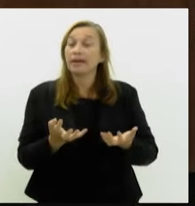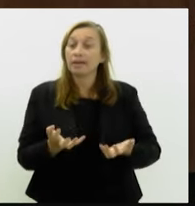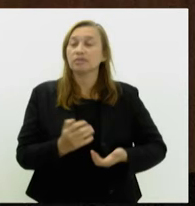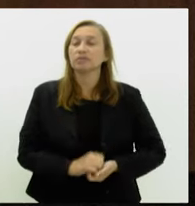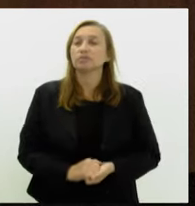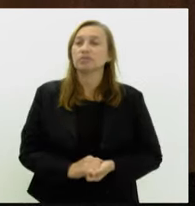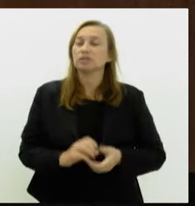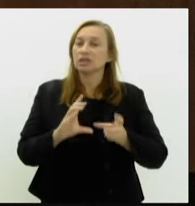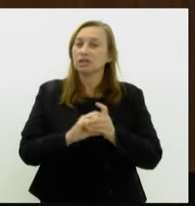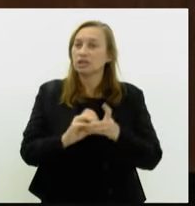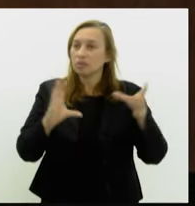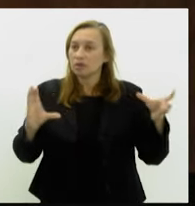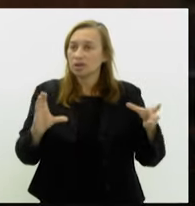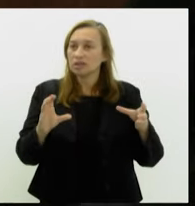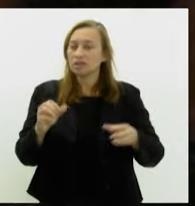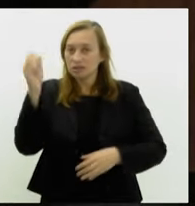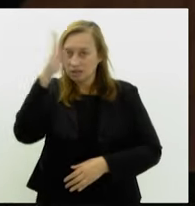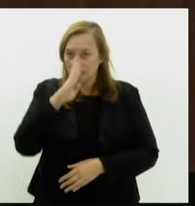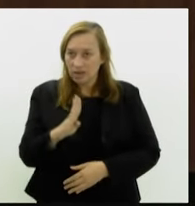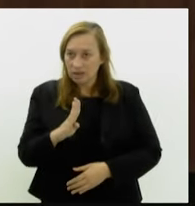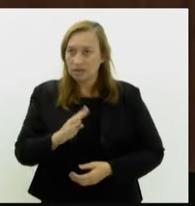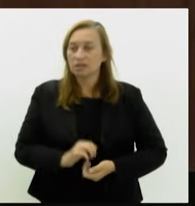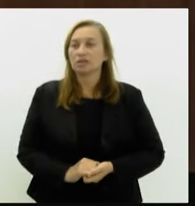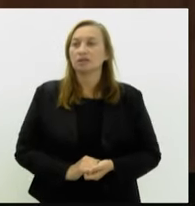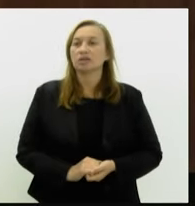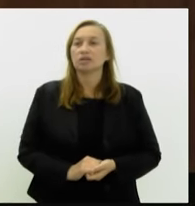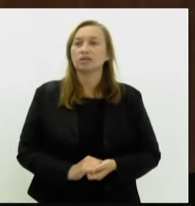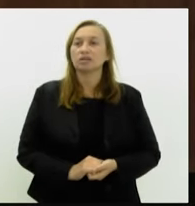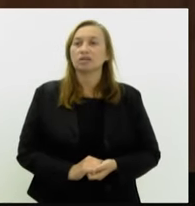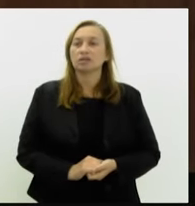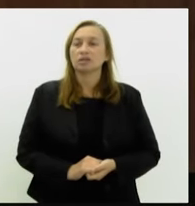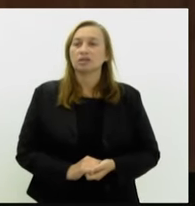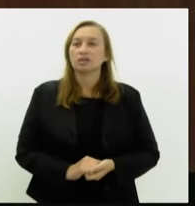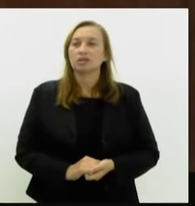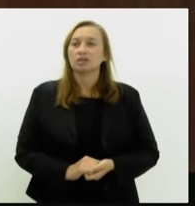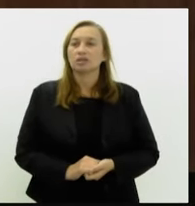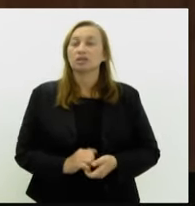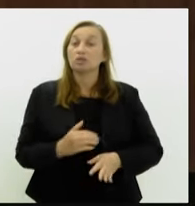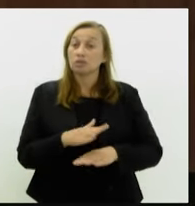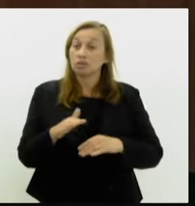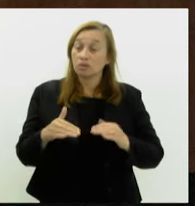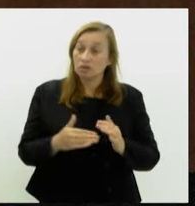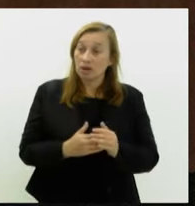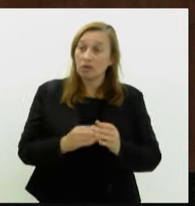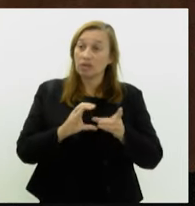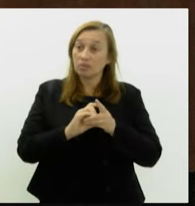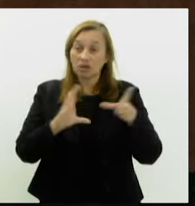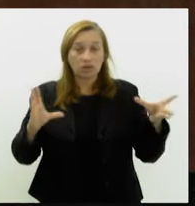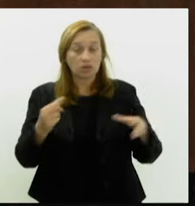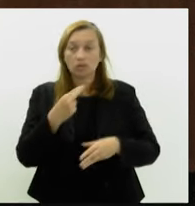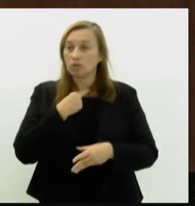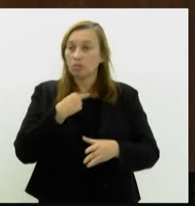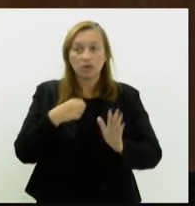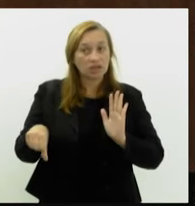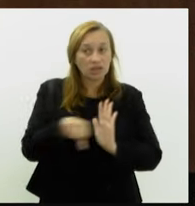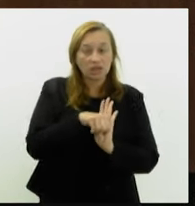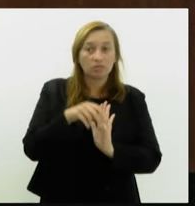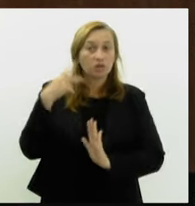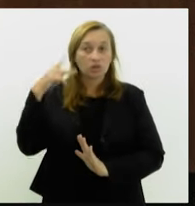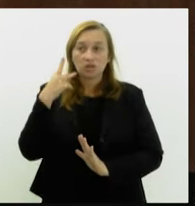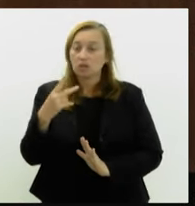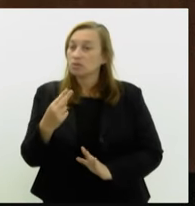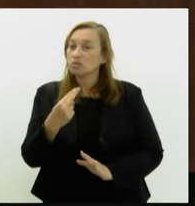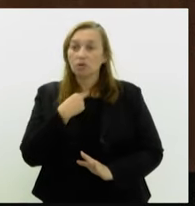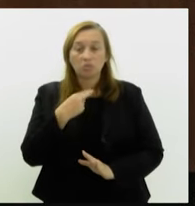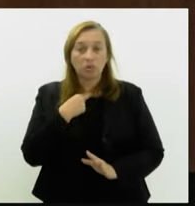que a democracia brasileira se coloque, seja uma democracia plena, e para ser plena não pode ter crime político, não pode